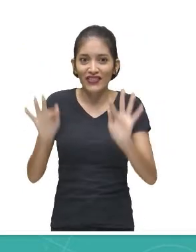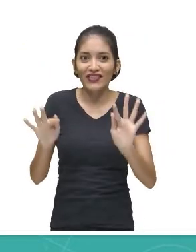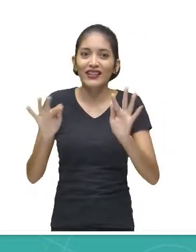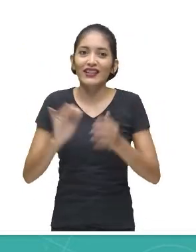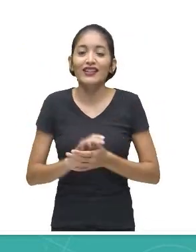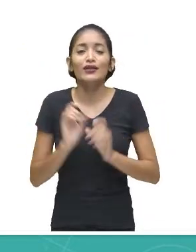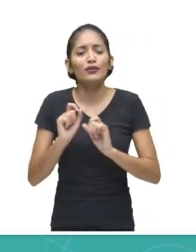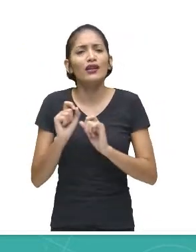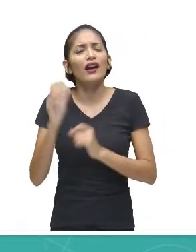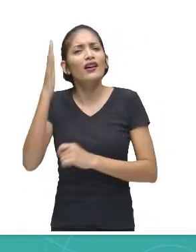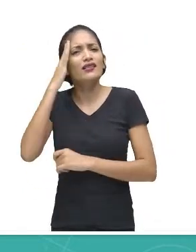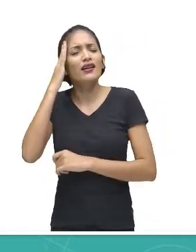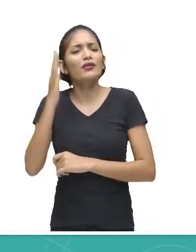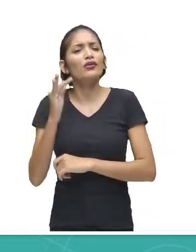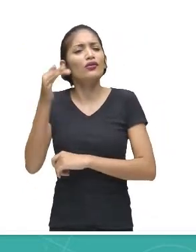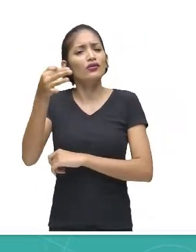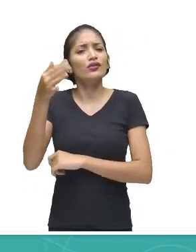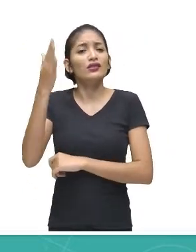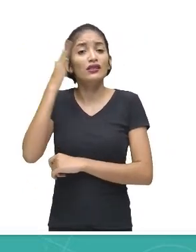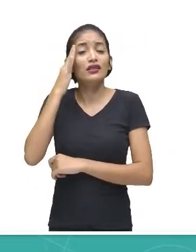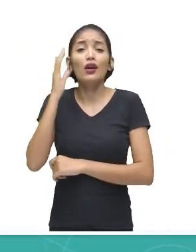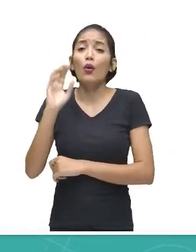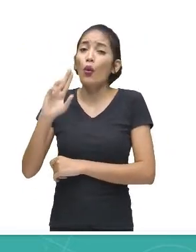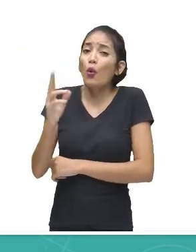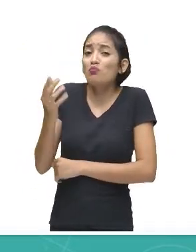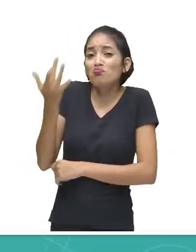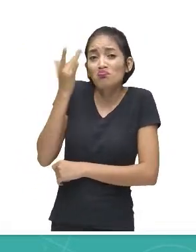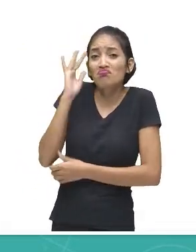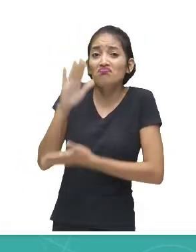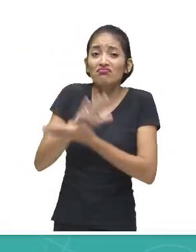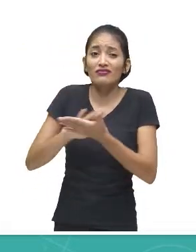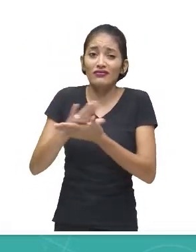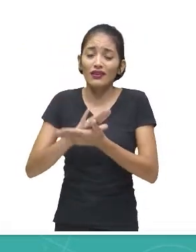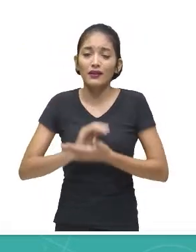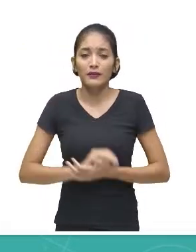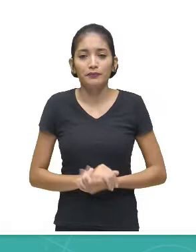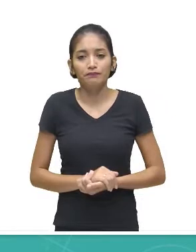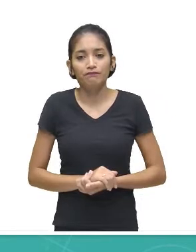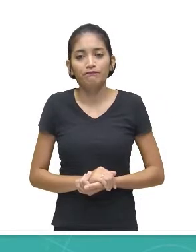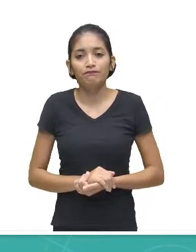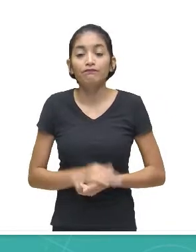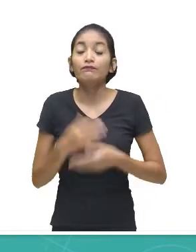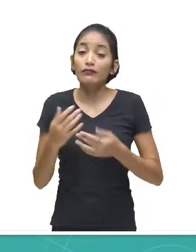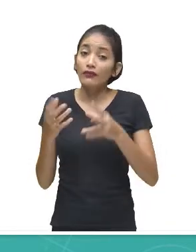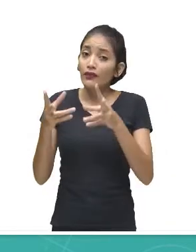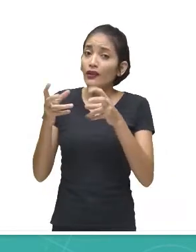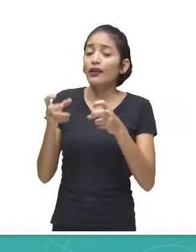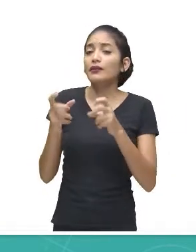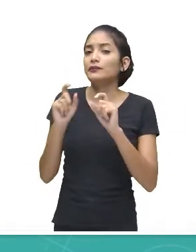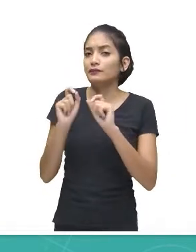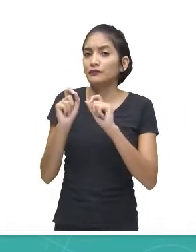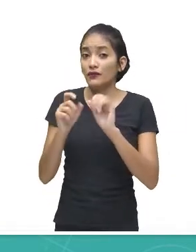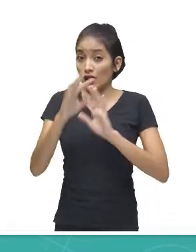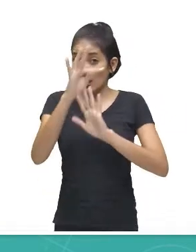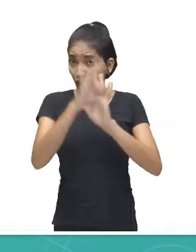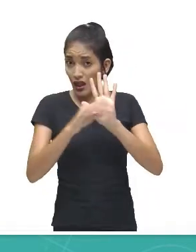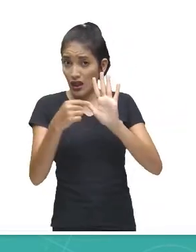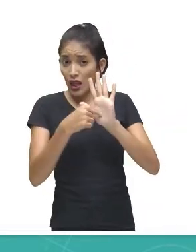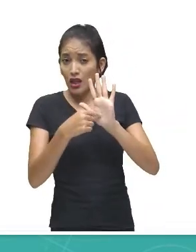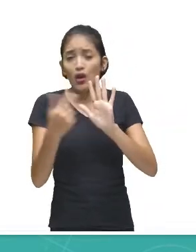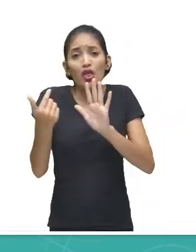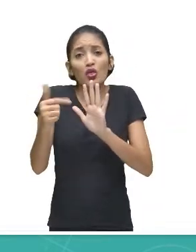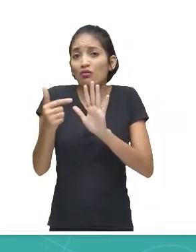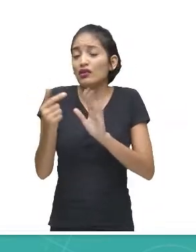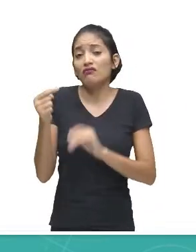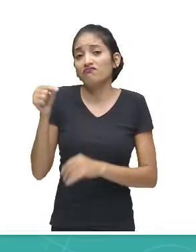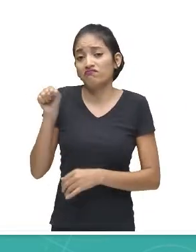certeza de que muito pouco sei ou nada sei. E aí você nota e percebe, gente, que esse texto ele não tem